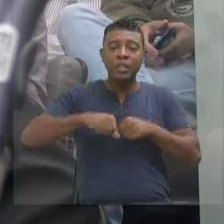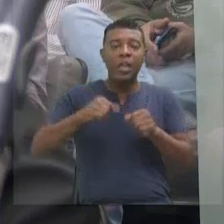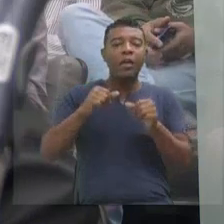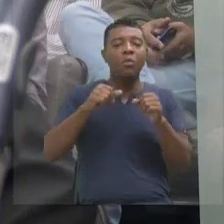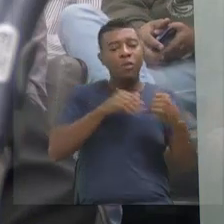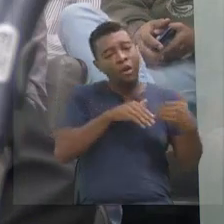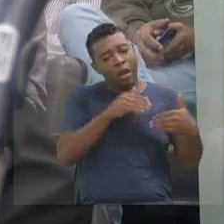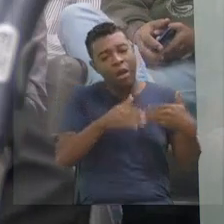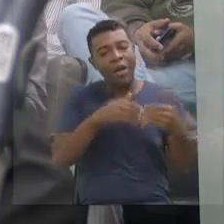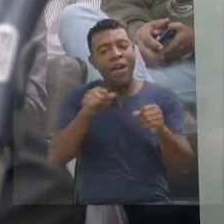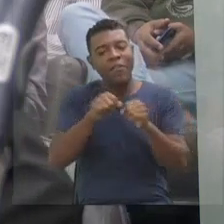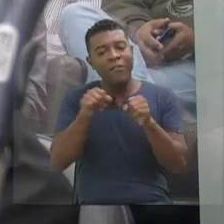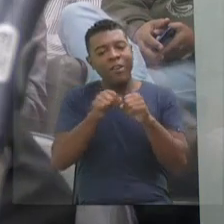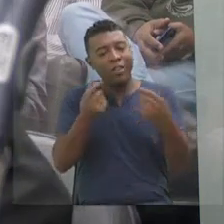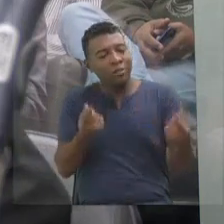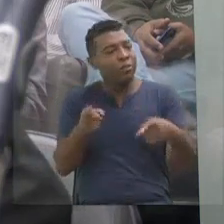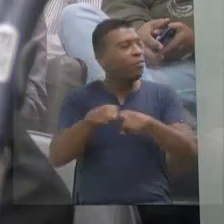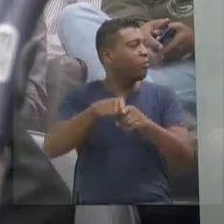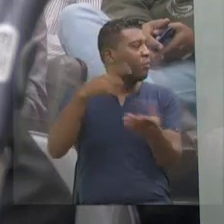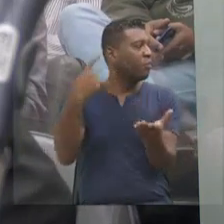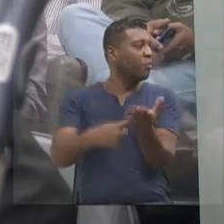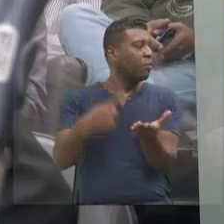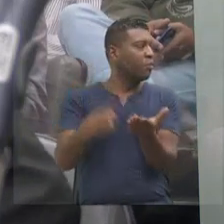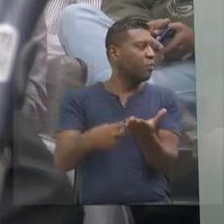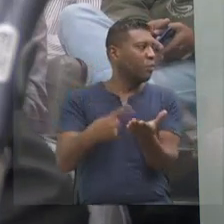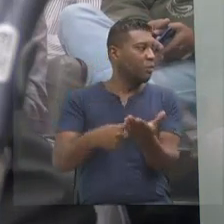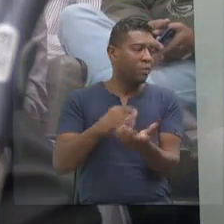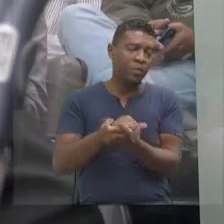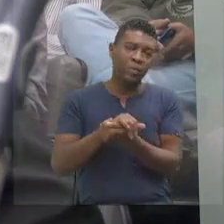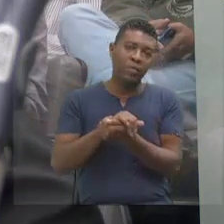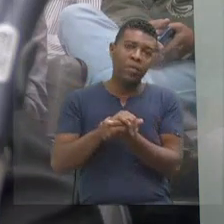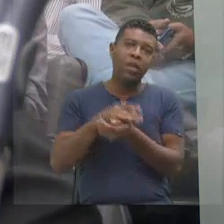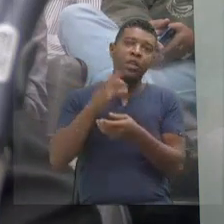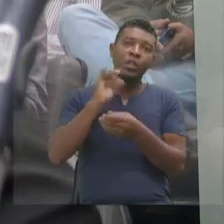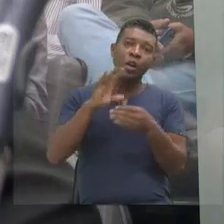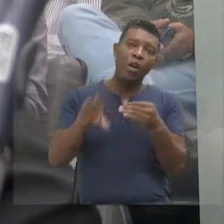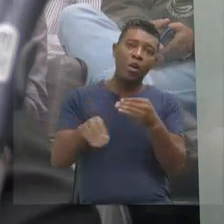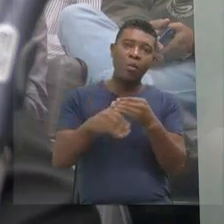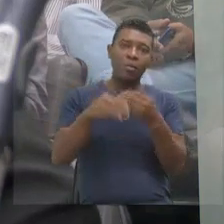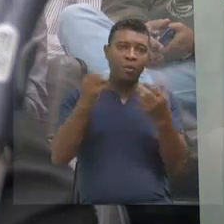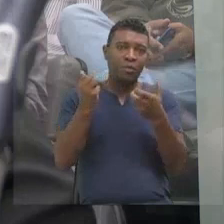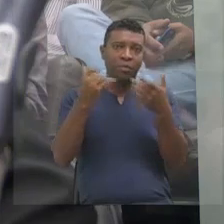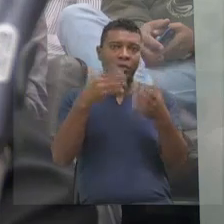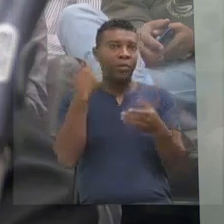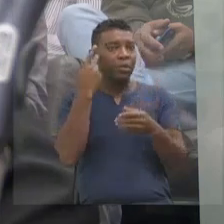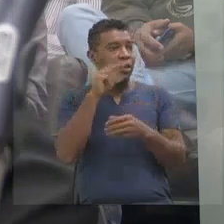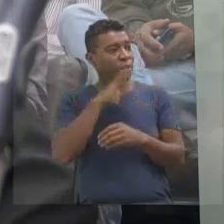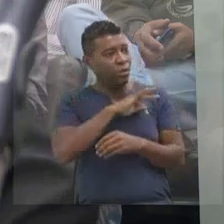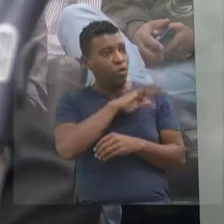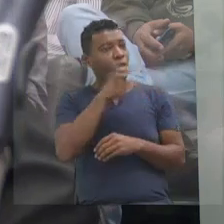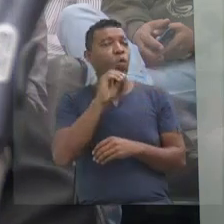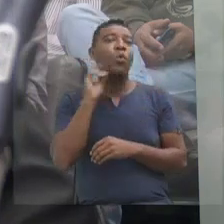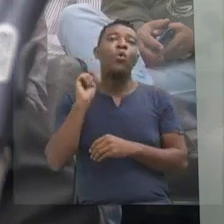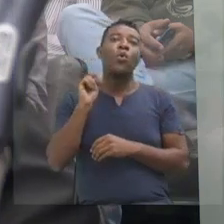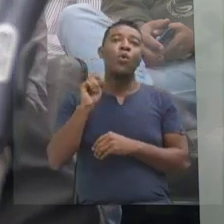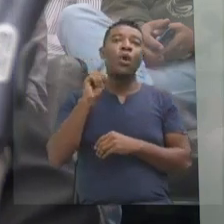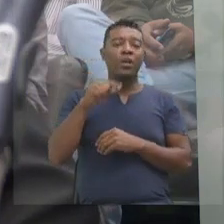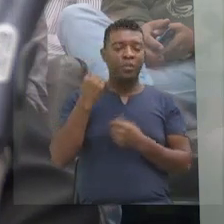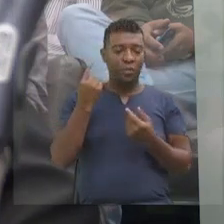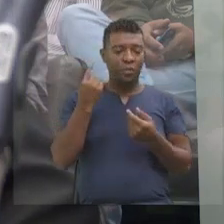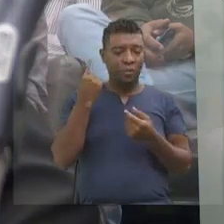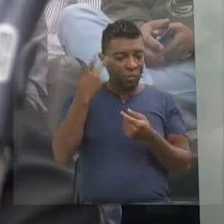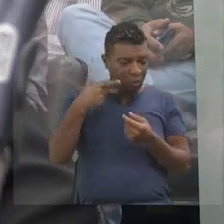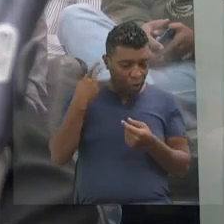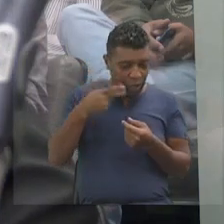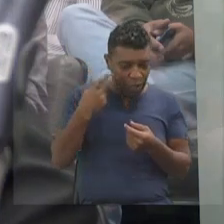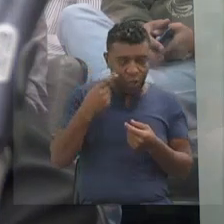pactuação e a questão só cumprimentando a todos aqui questão da política da oftalmologia ela já tá sendo